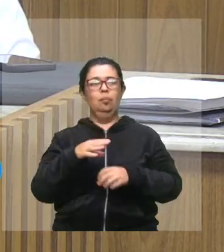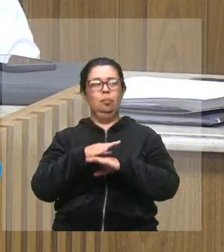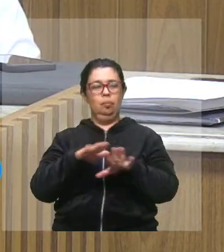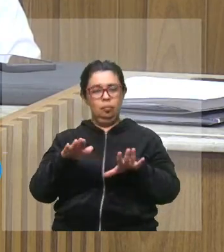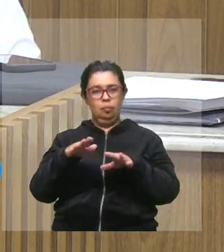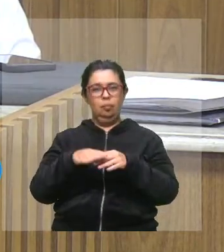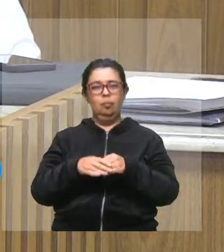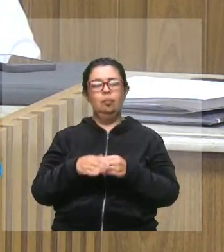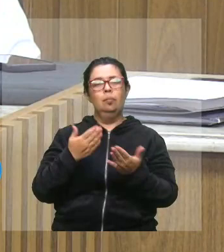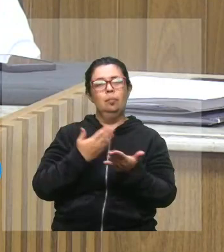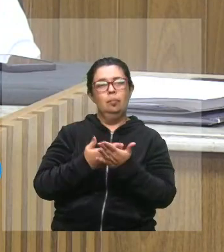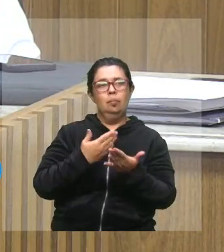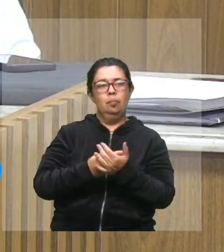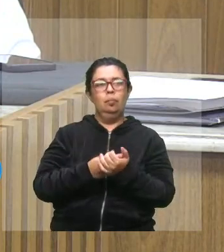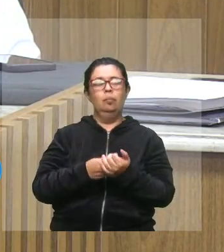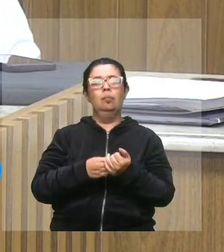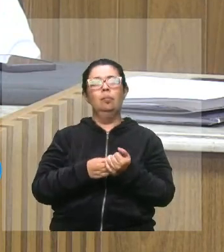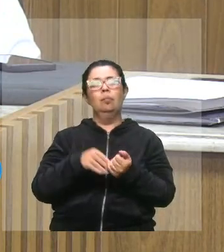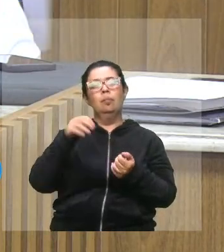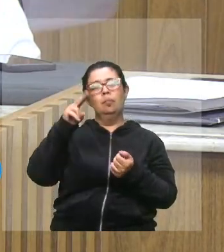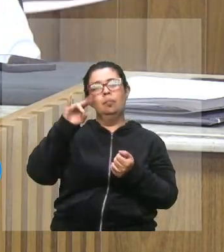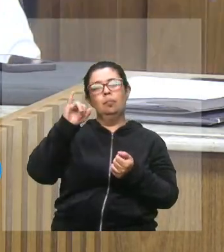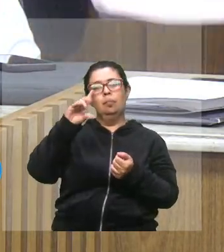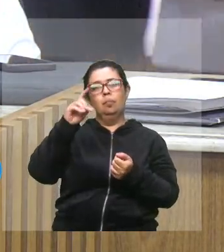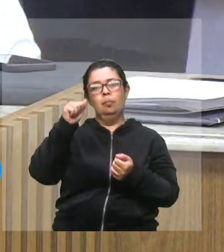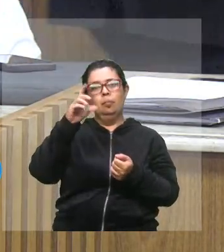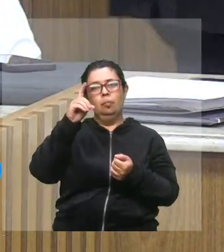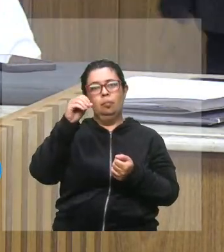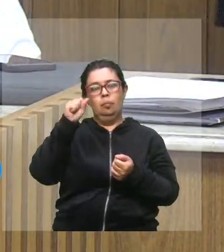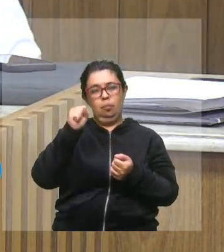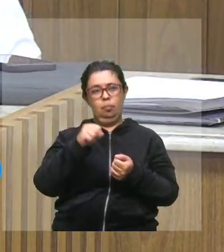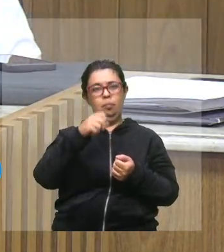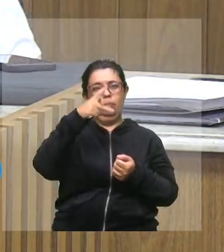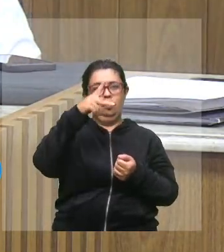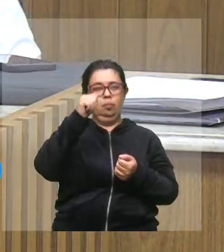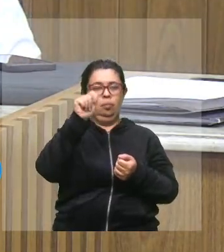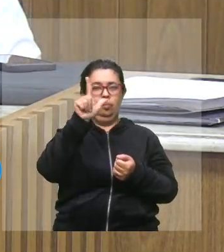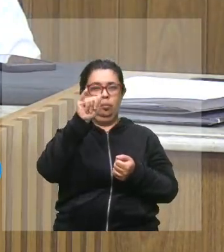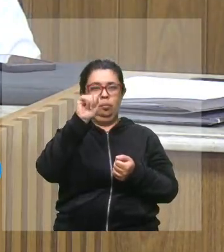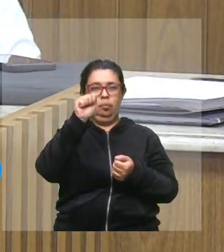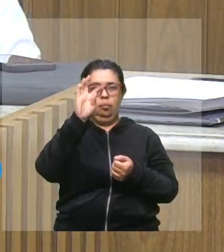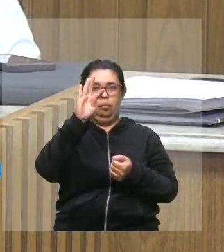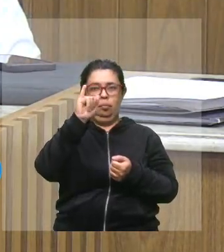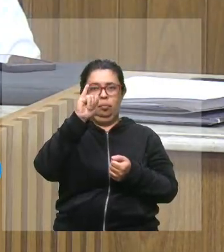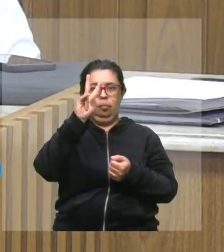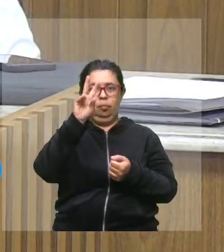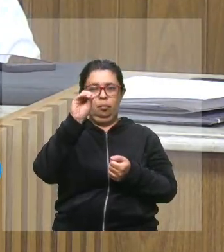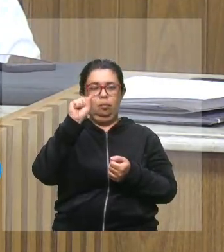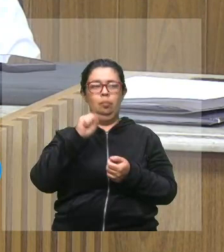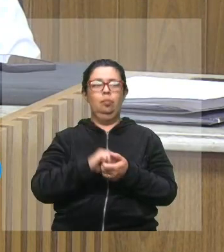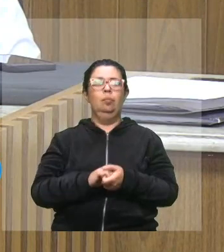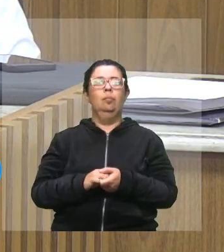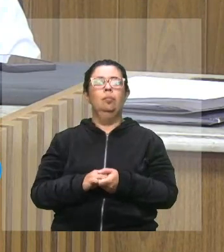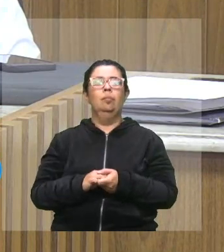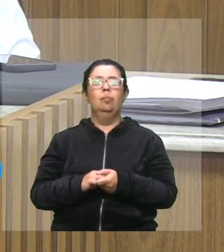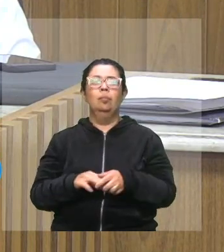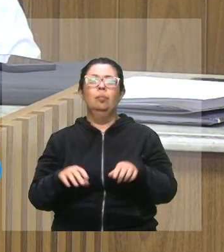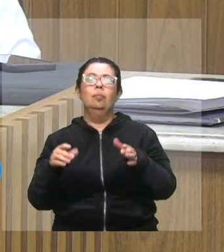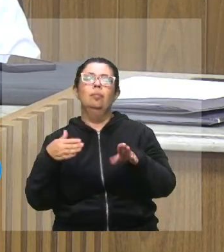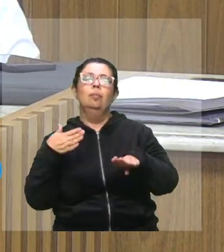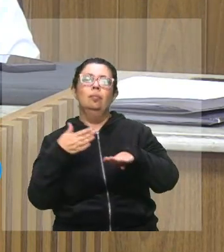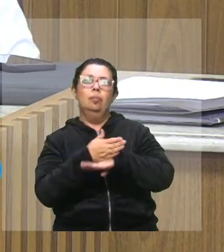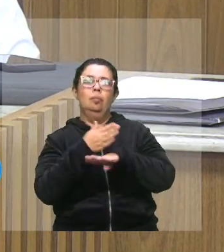em cuidados paliativos pela Faculdade Israelita de Ciência de Saúde Alberto Einstein, e membro da